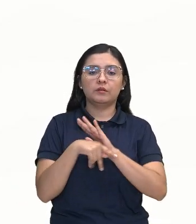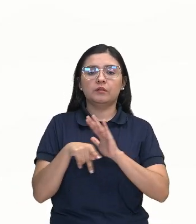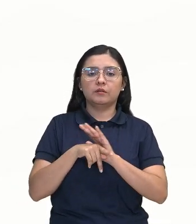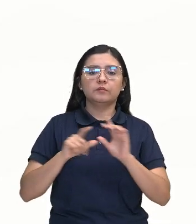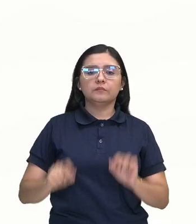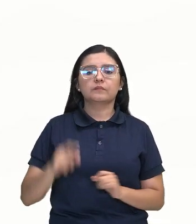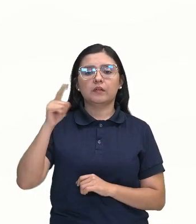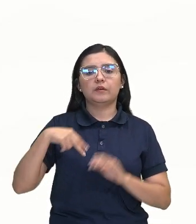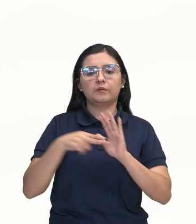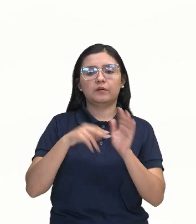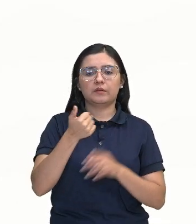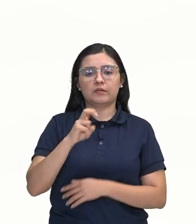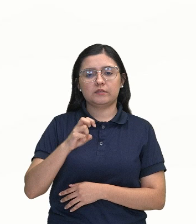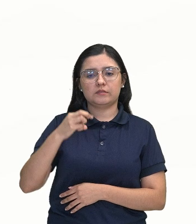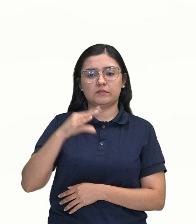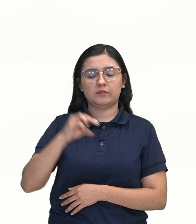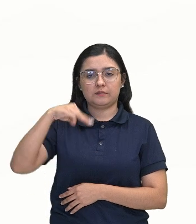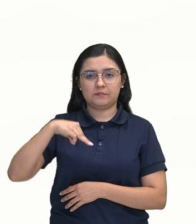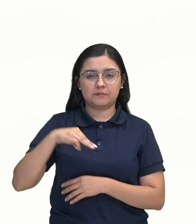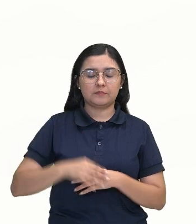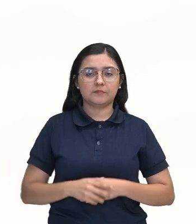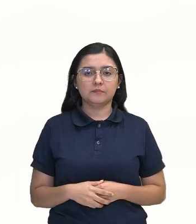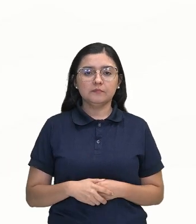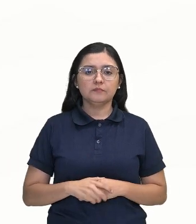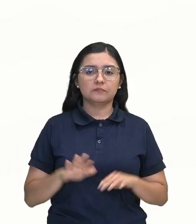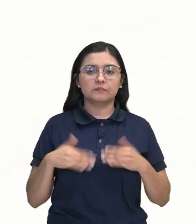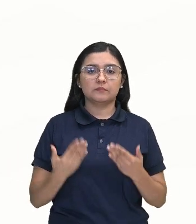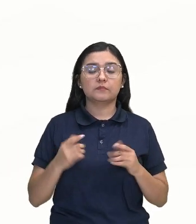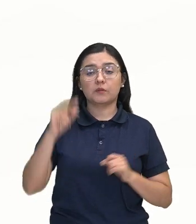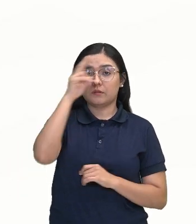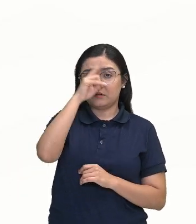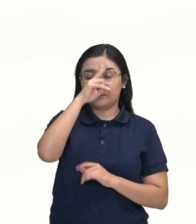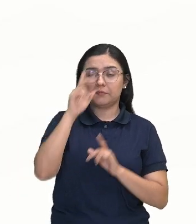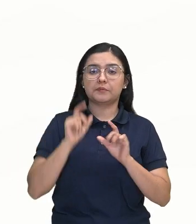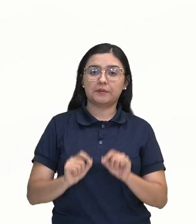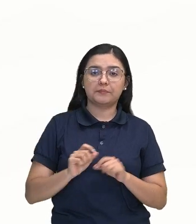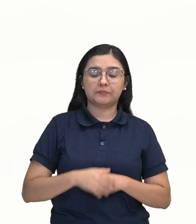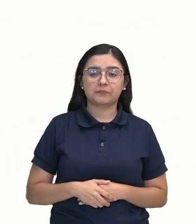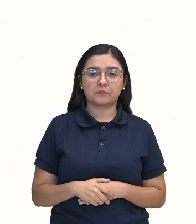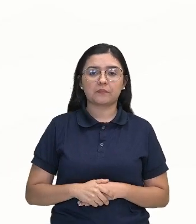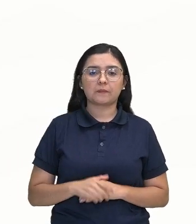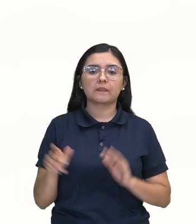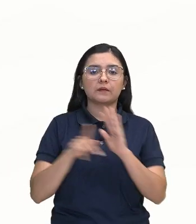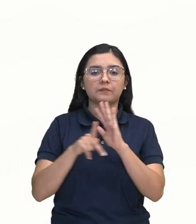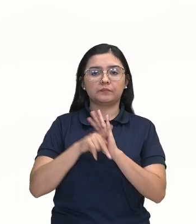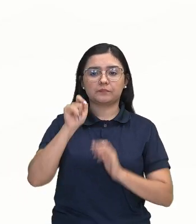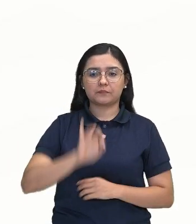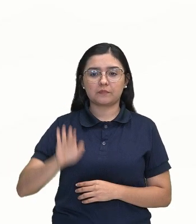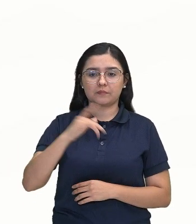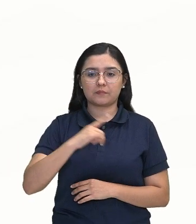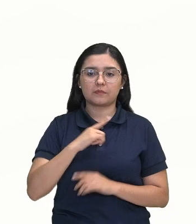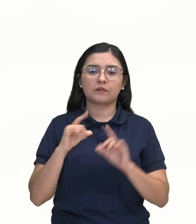será igual a 15 centímetros, tá bom, gente? Então, não se esqueçam que, para figuras onde